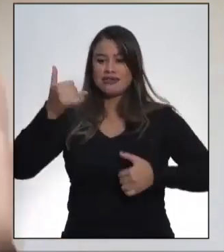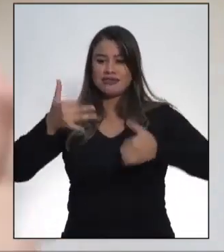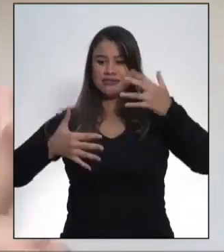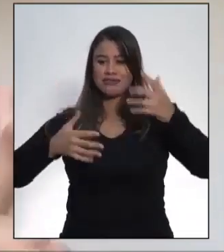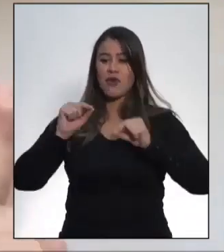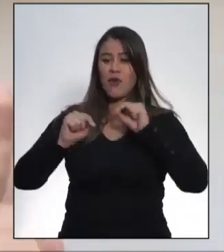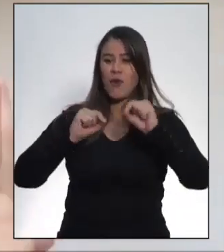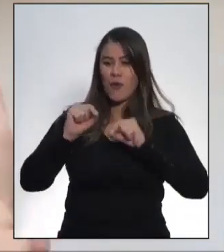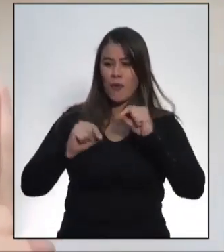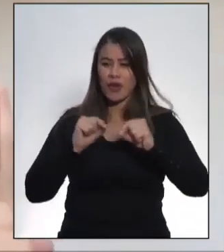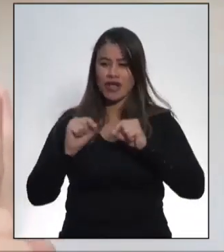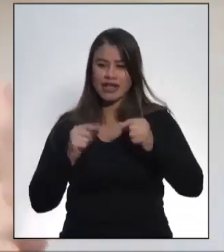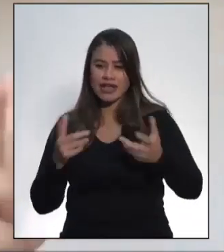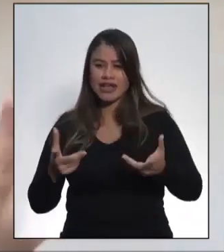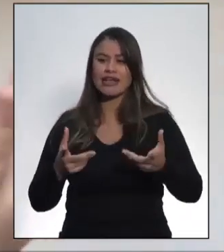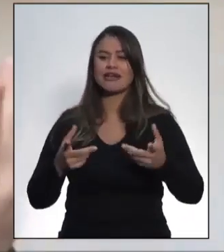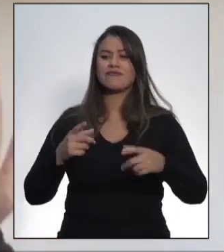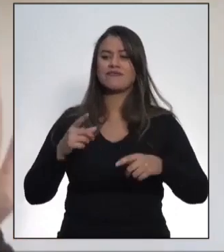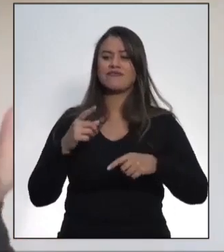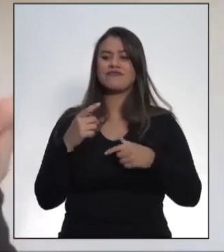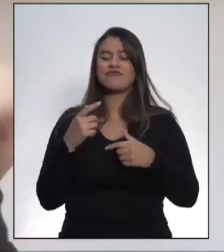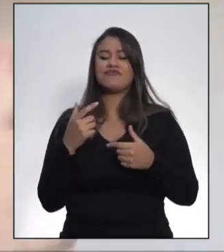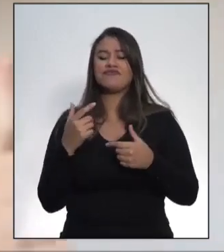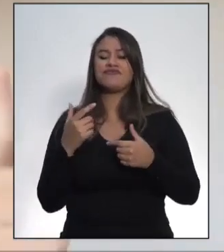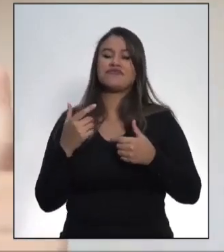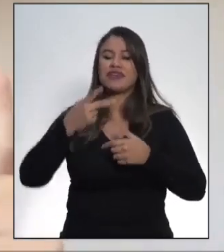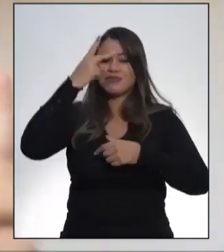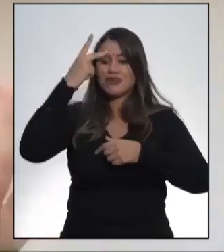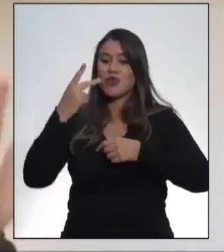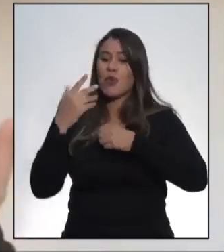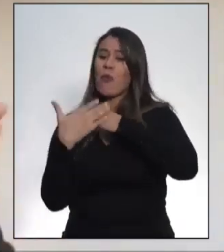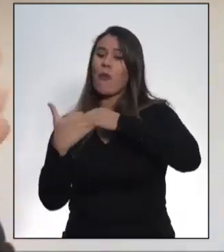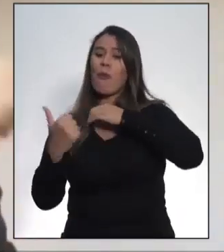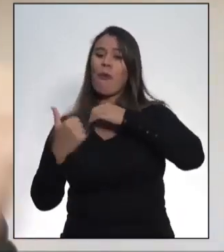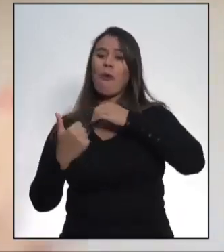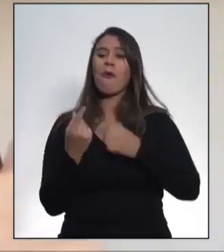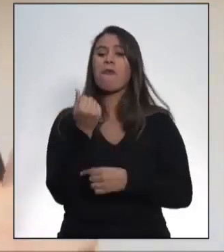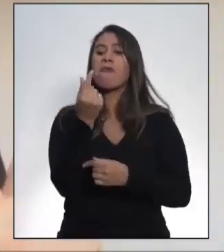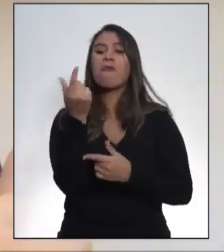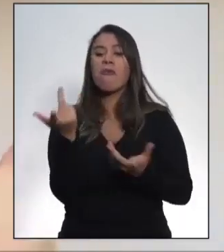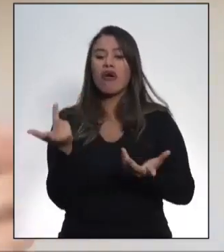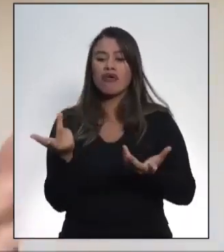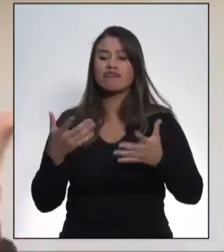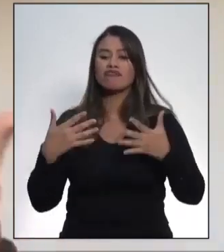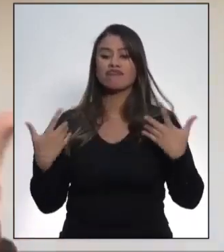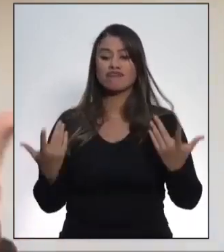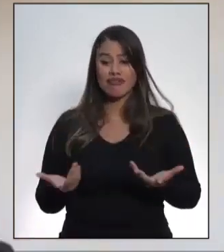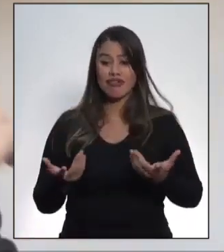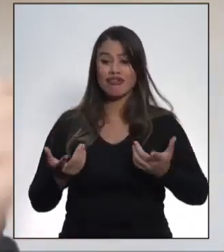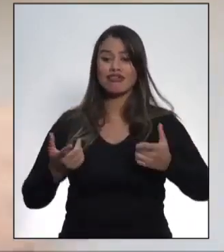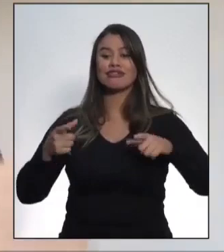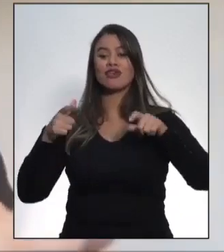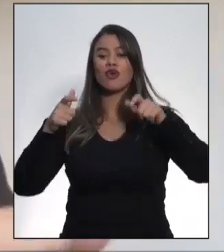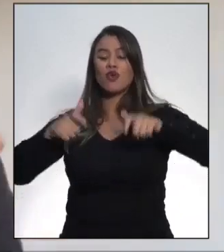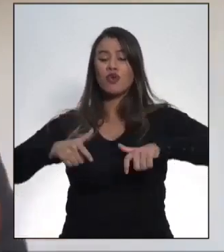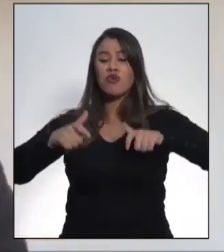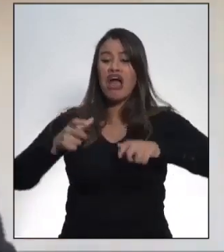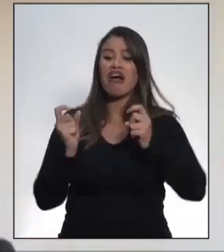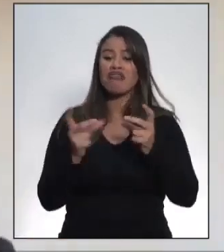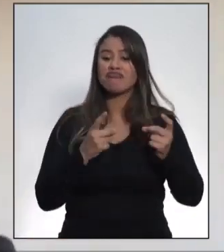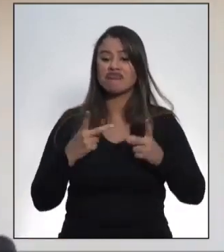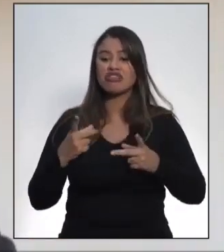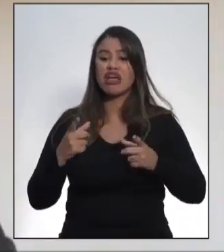Quem vai estar ao teu redor te ajudando a fotografar melhor? Por quanto você vai vender? Onde você vai vender as fotos? Para quem você